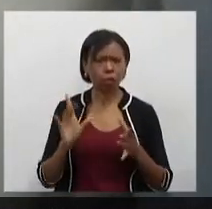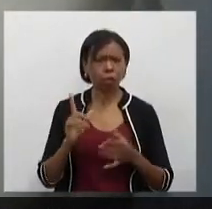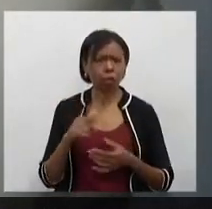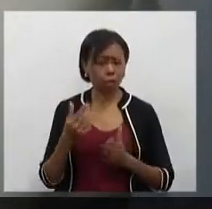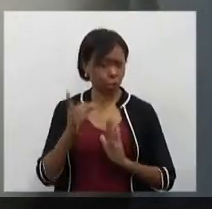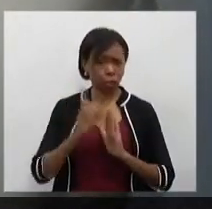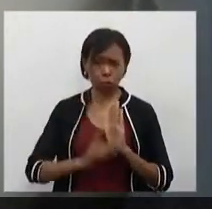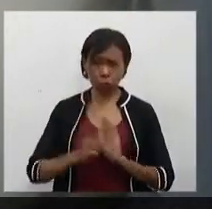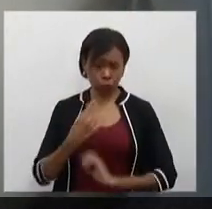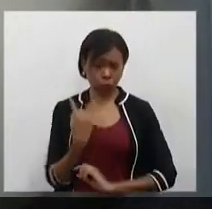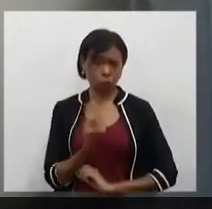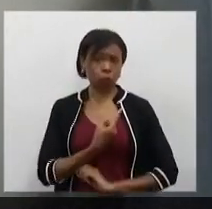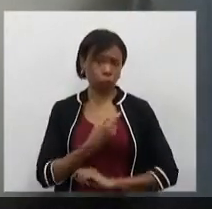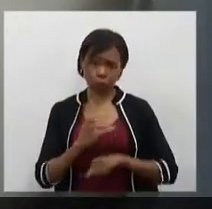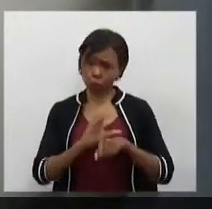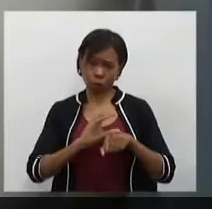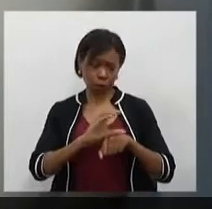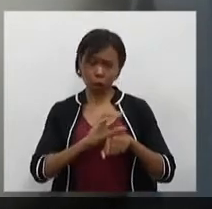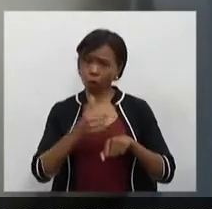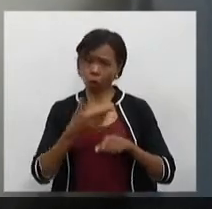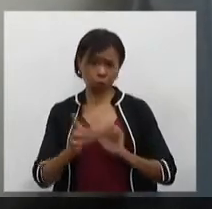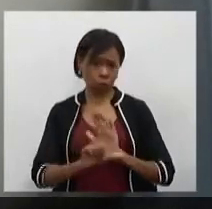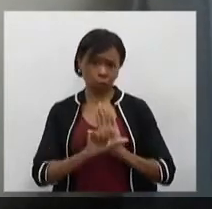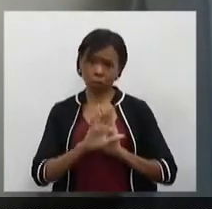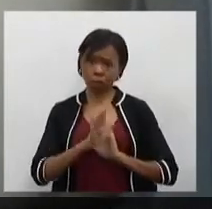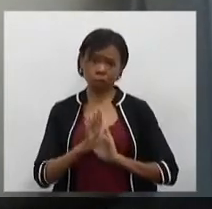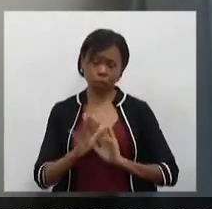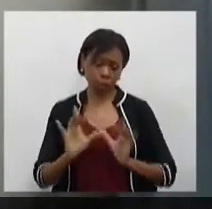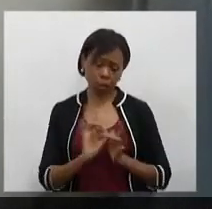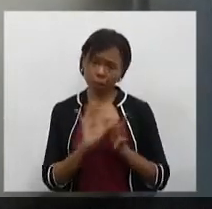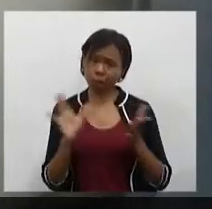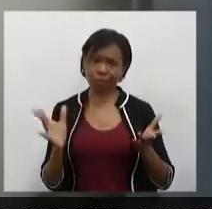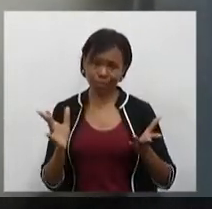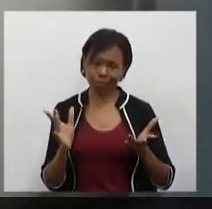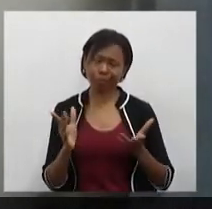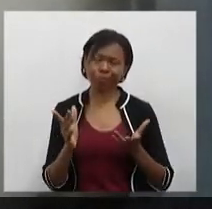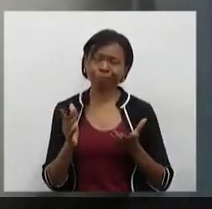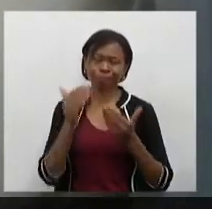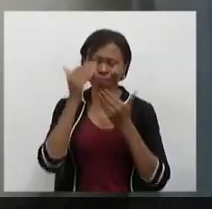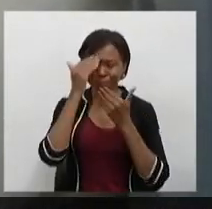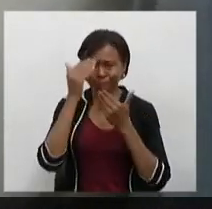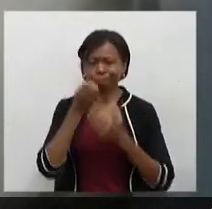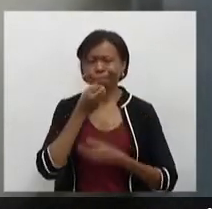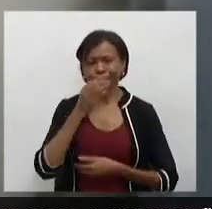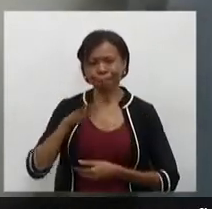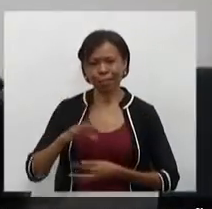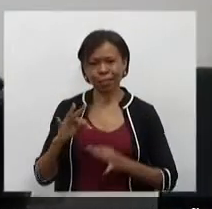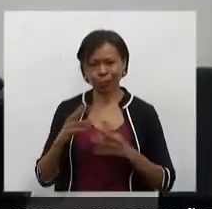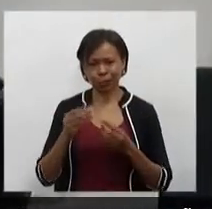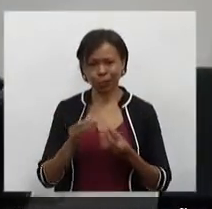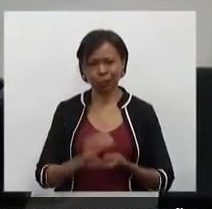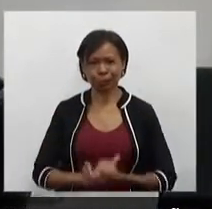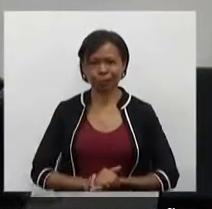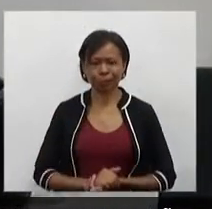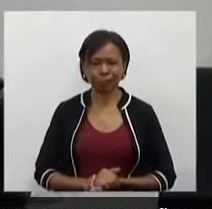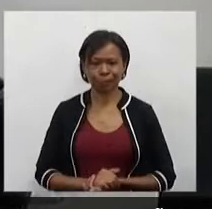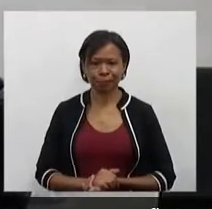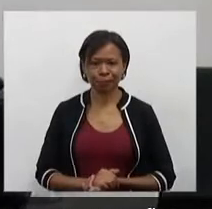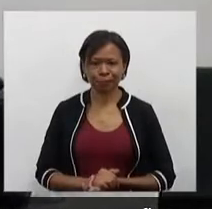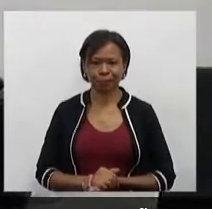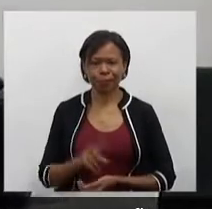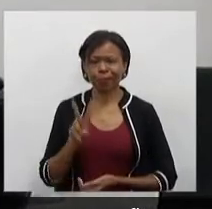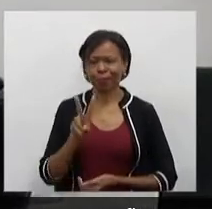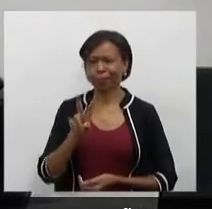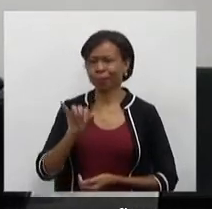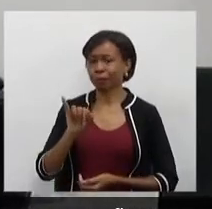está garantida pela Constituição já há algum tempo. Muito obrigada. Boa tarde a todos. Muito obrigado, Vivian. Obrigado pela